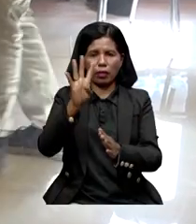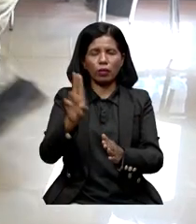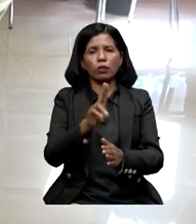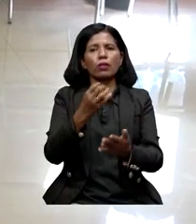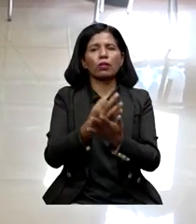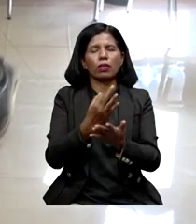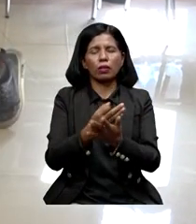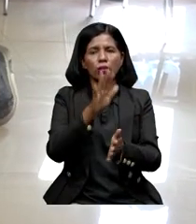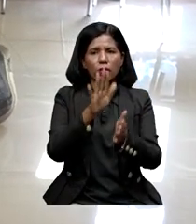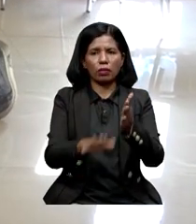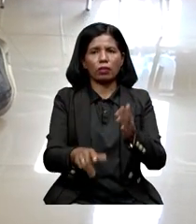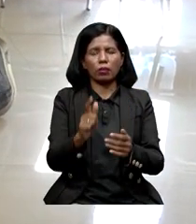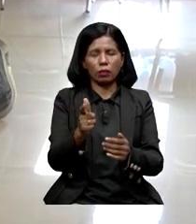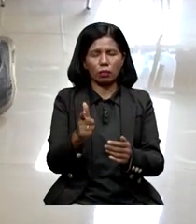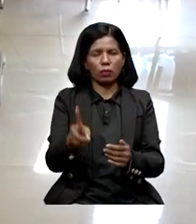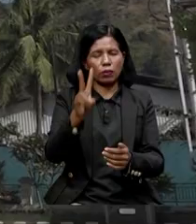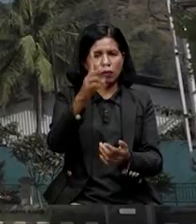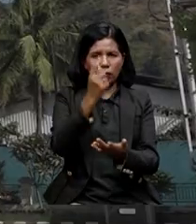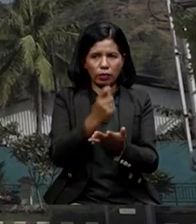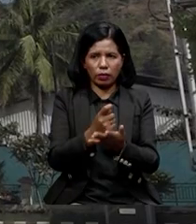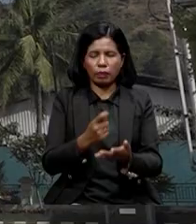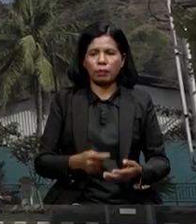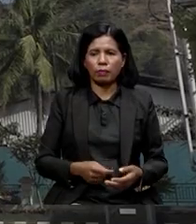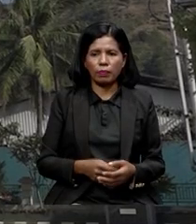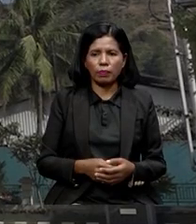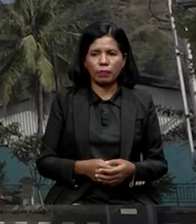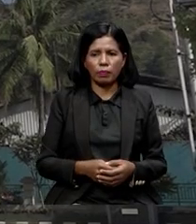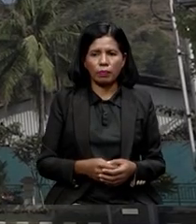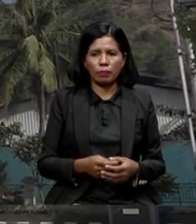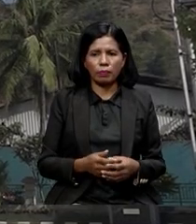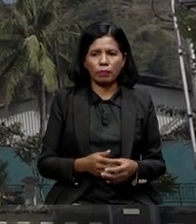orçamento menos susirri um ronulo recin rua. Santina de Jesus, Tito Silva, GMN.